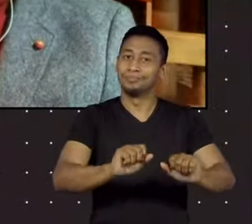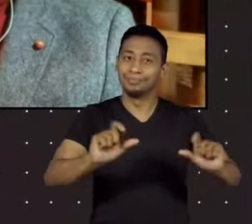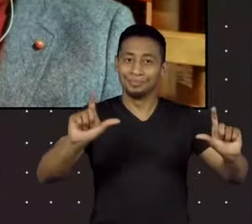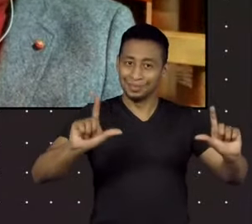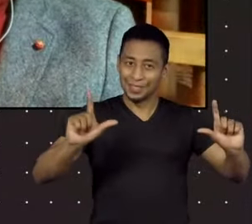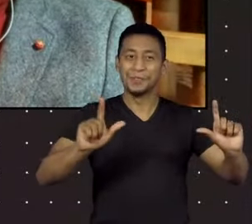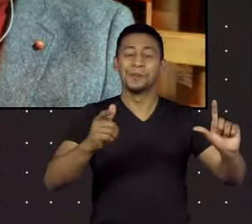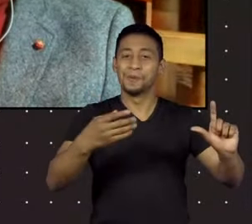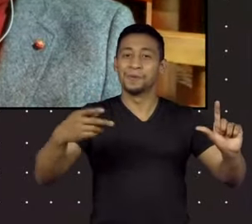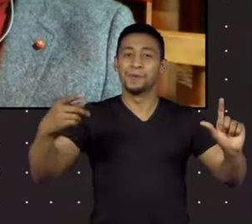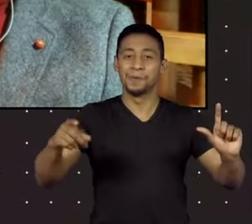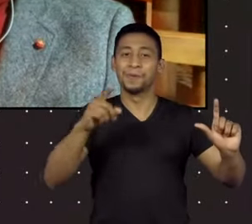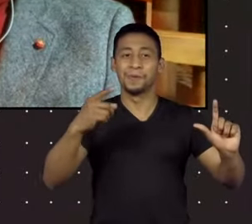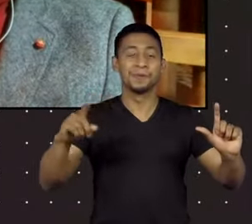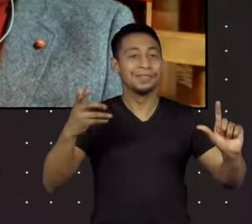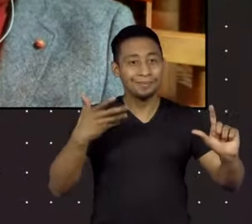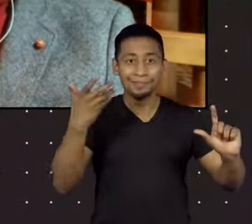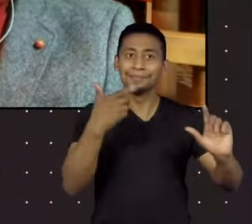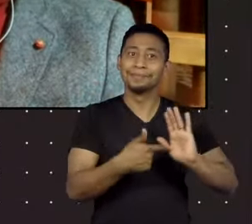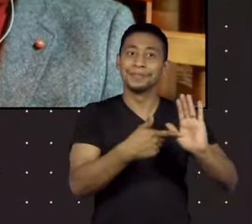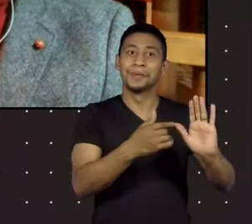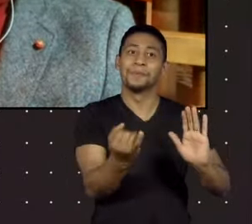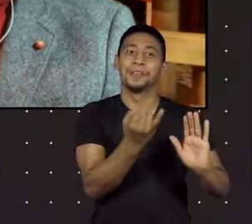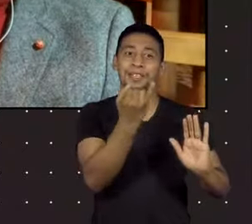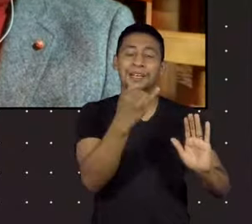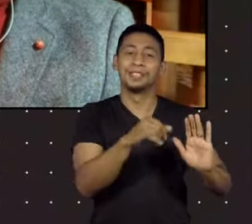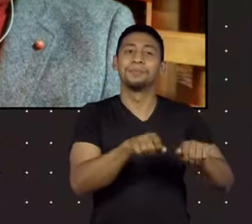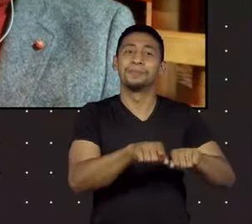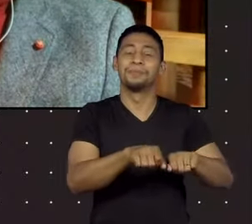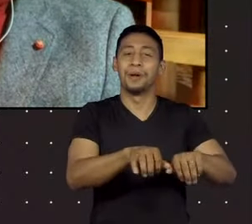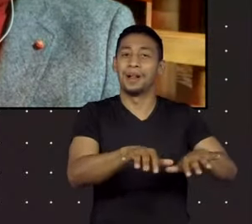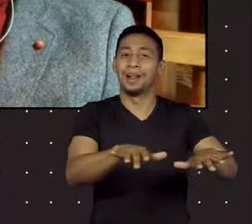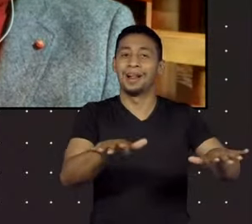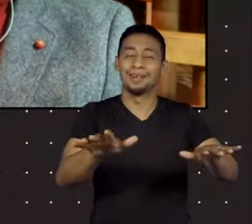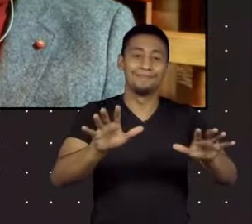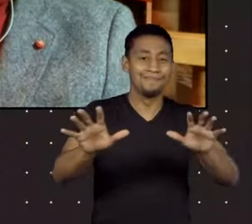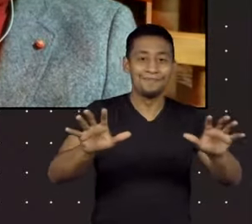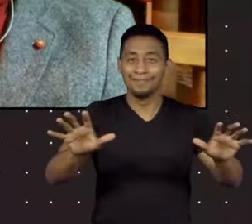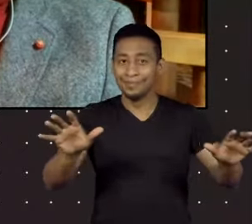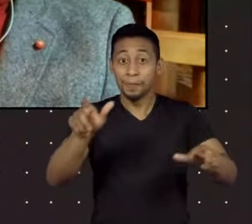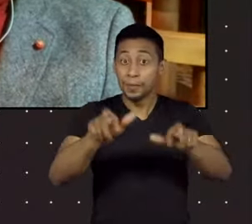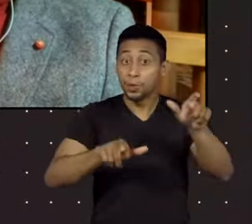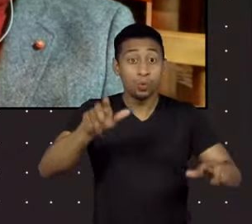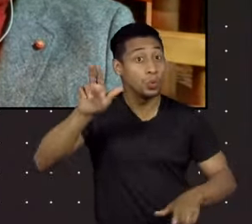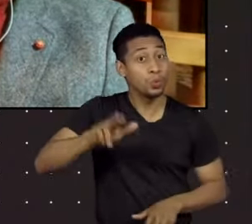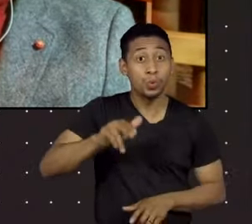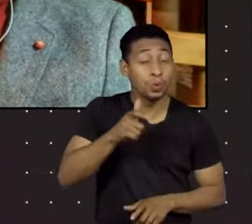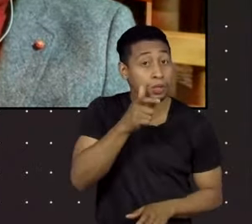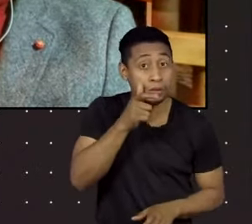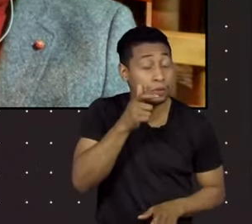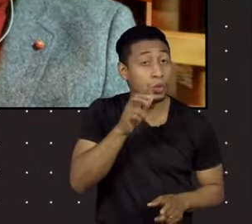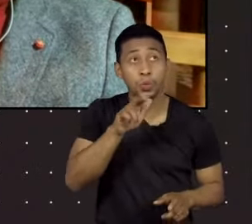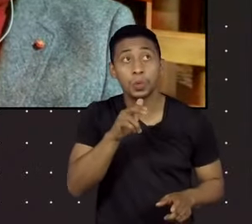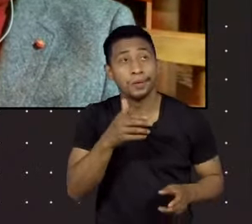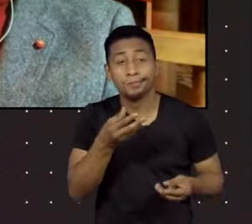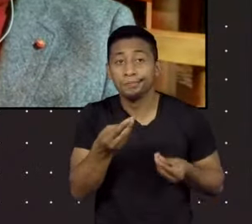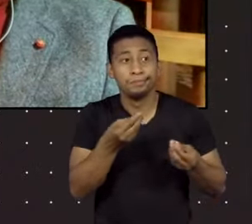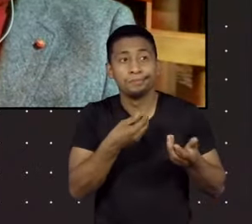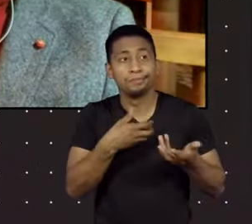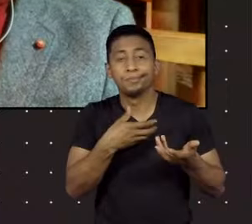importante de difusão da música clássica, levando essa música para vários espectadores que ou nunca tinham tido acesso ou se sentiam